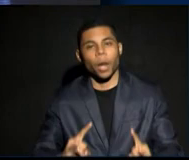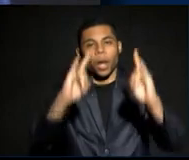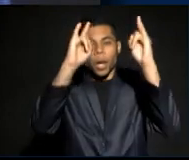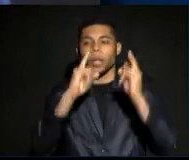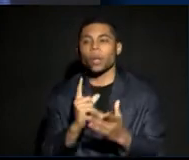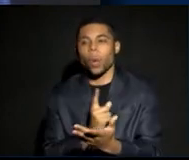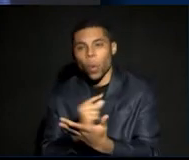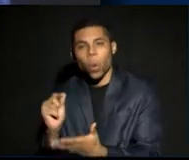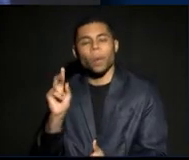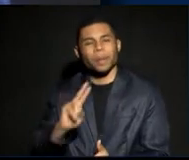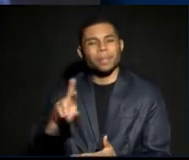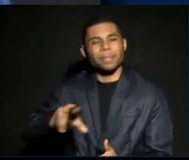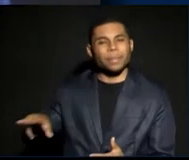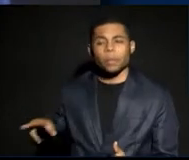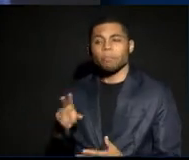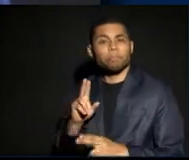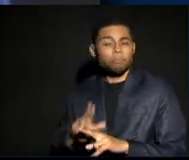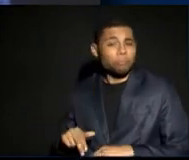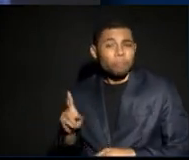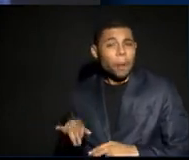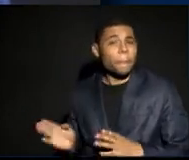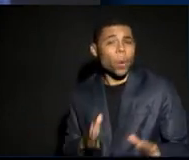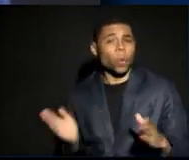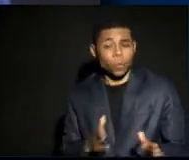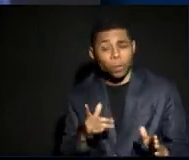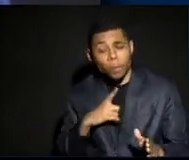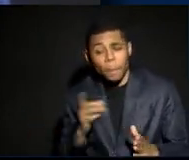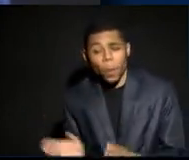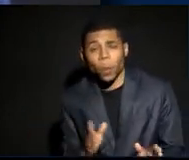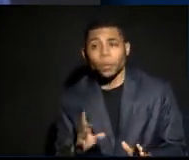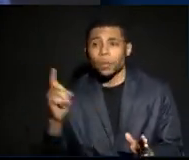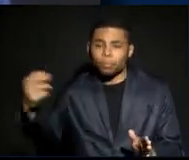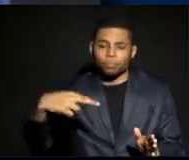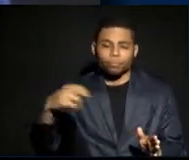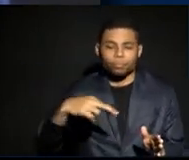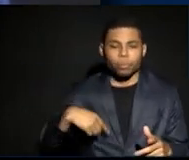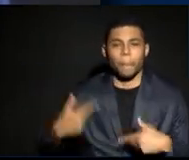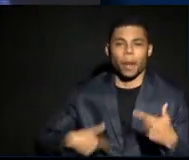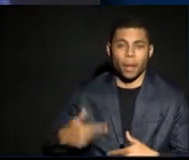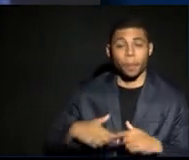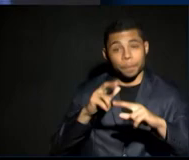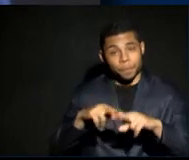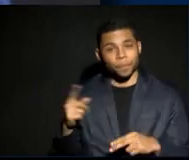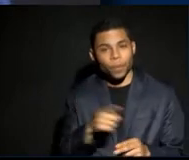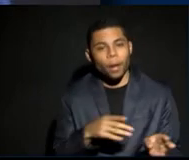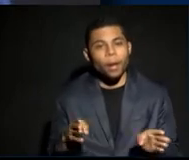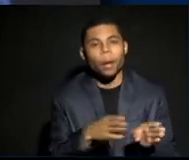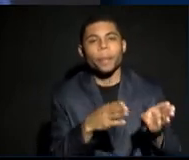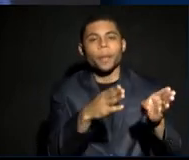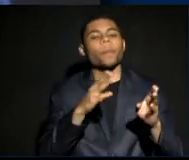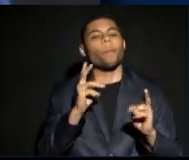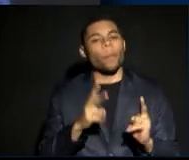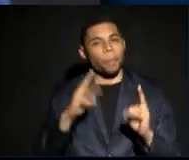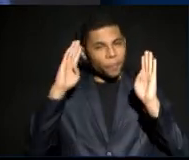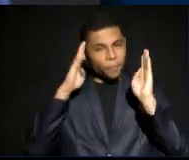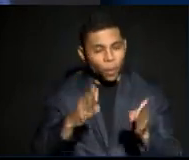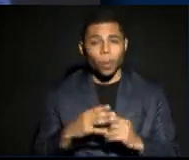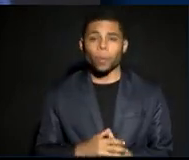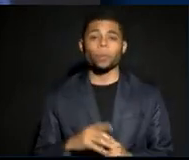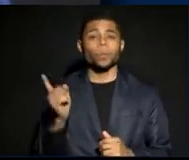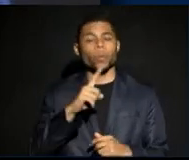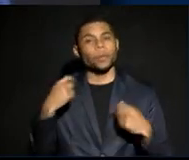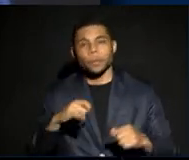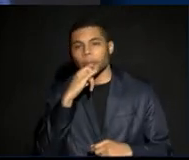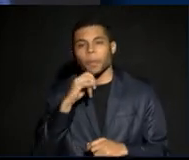virar compra de insumo vai virar terceiro turno vai ver a produção e do emprego bom então a gente tem um caminho para seguir nessa linha não